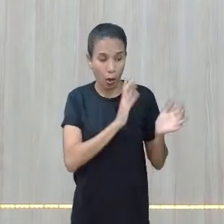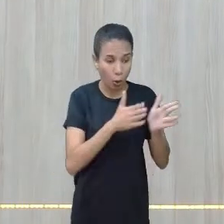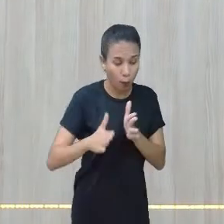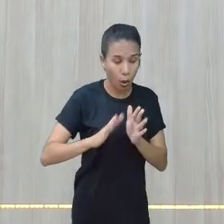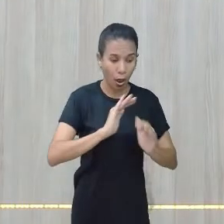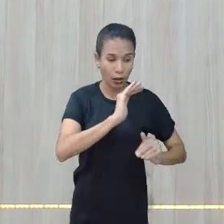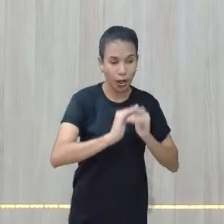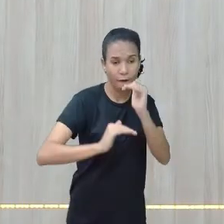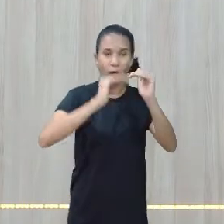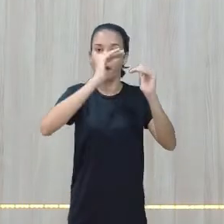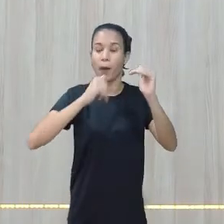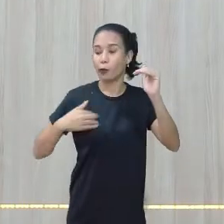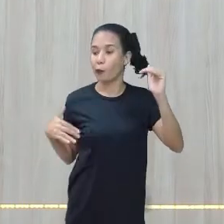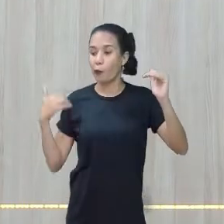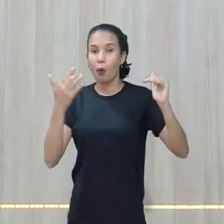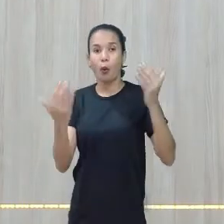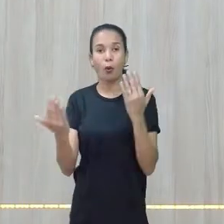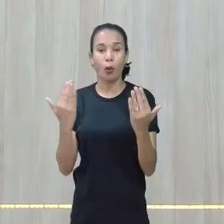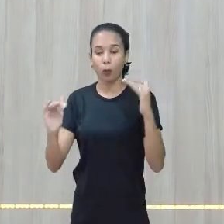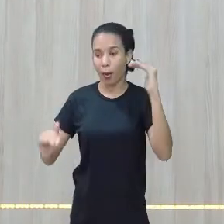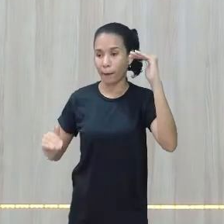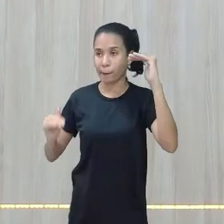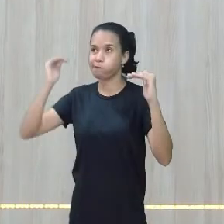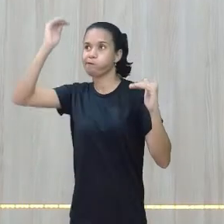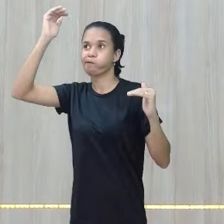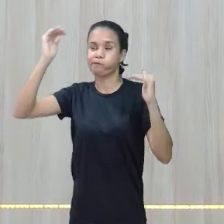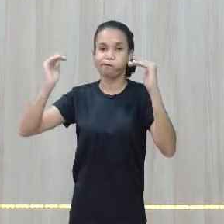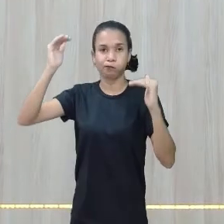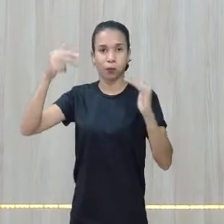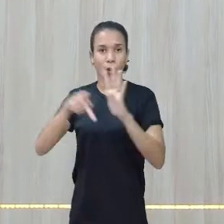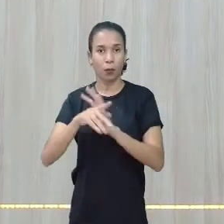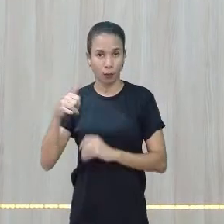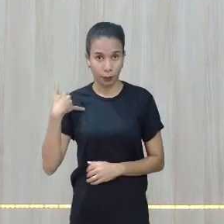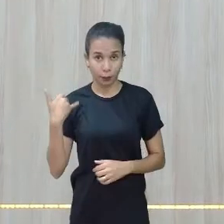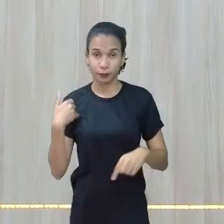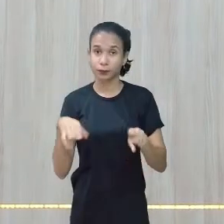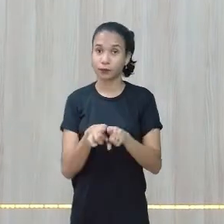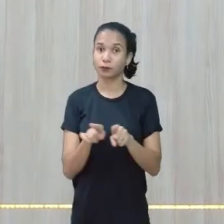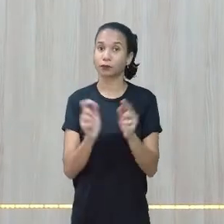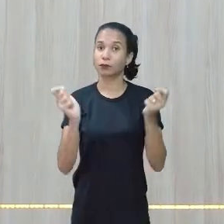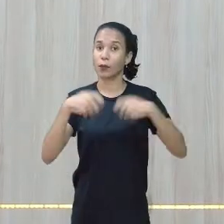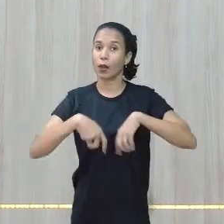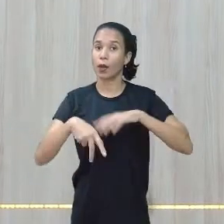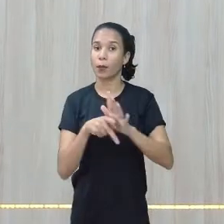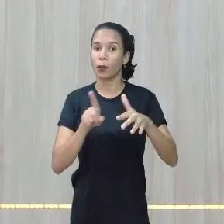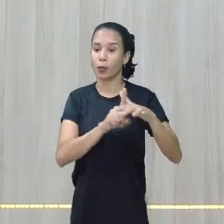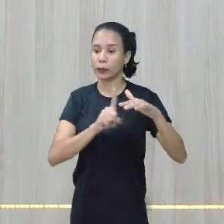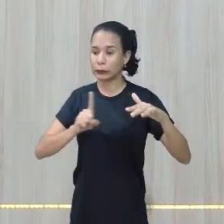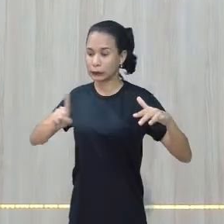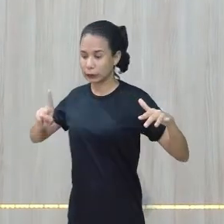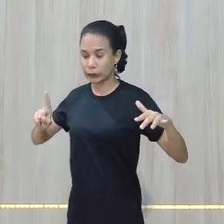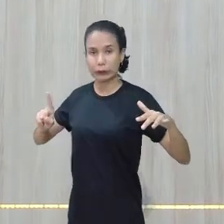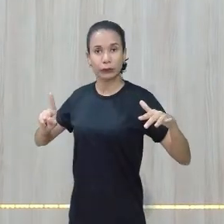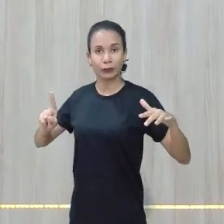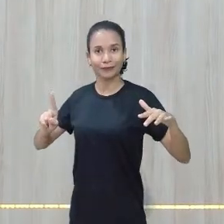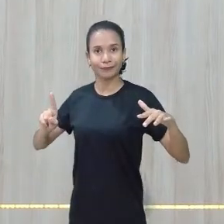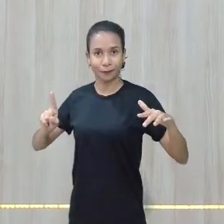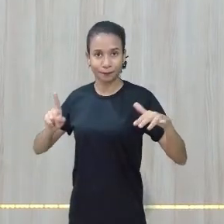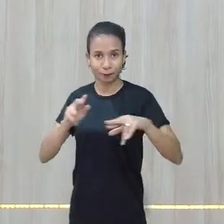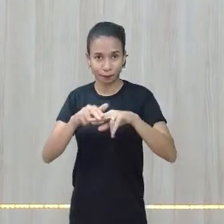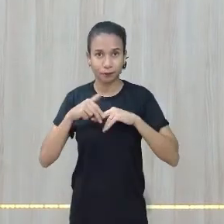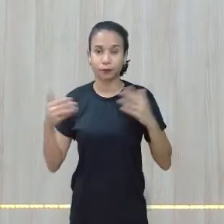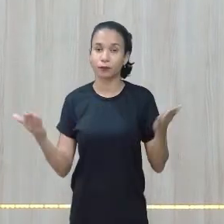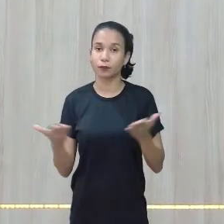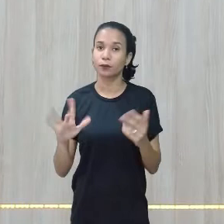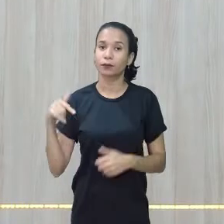processo de desenvolvimento e a sua idade cronológica, né? E uma propensão muito grande ao isolamento. Então, a gente hoje